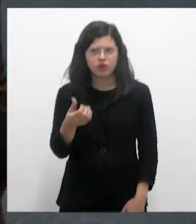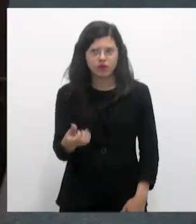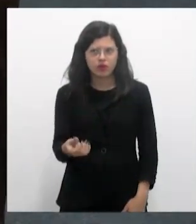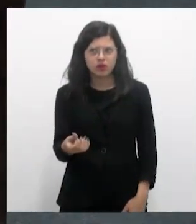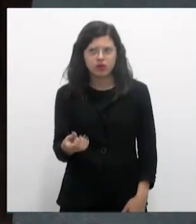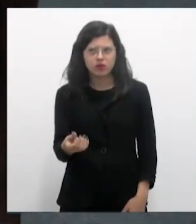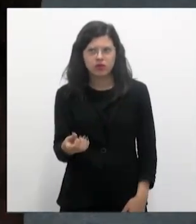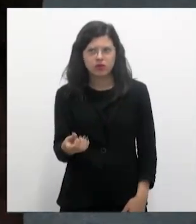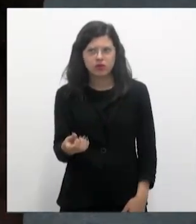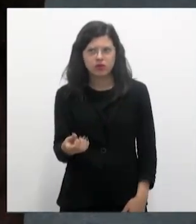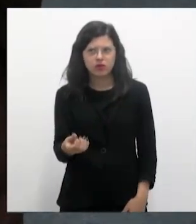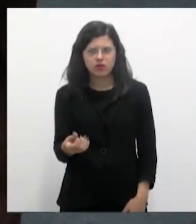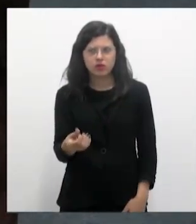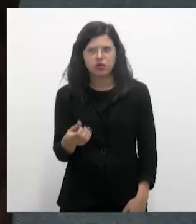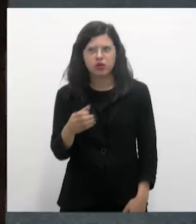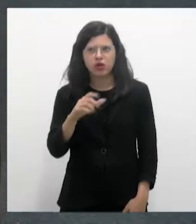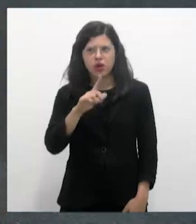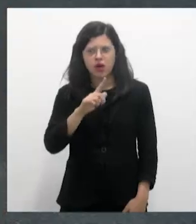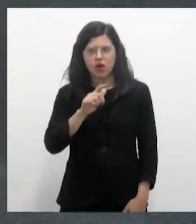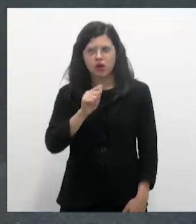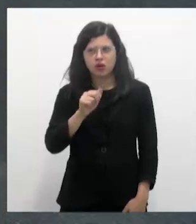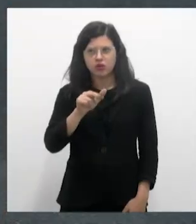aí, Lauro Monteiro.